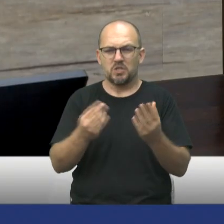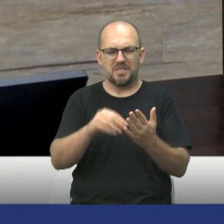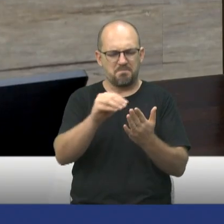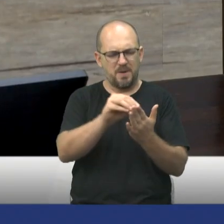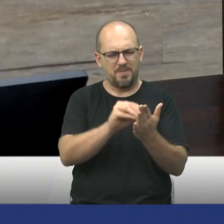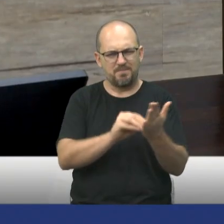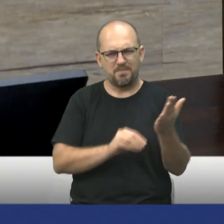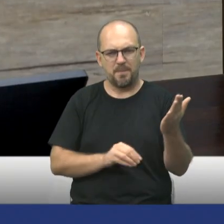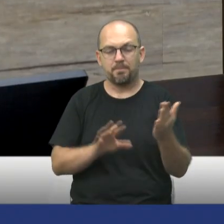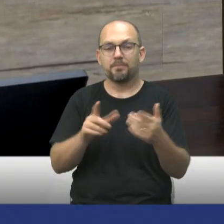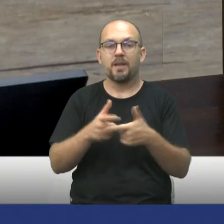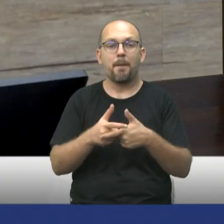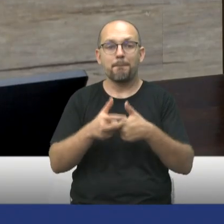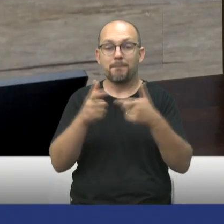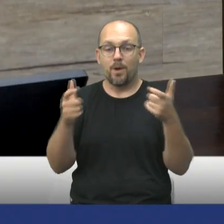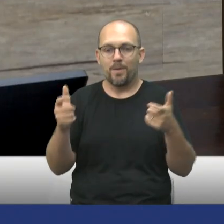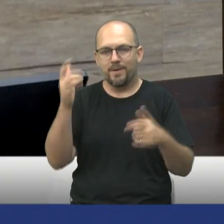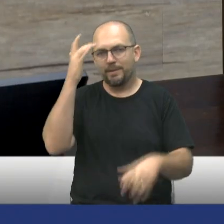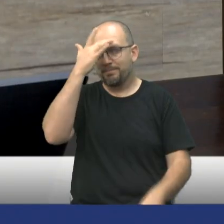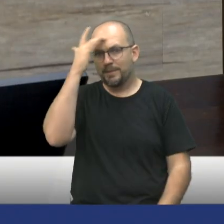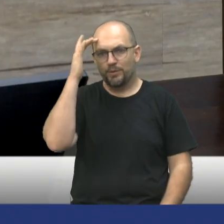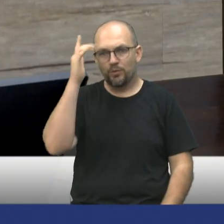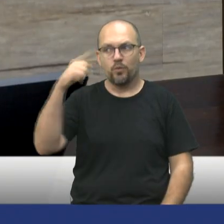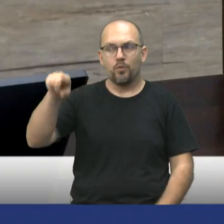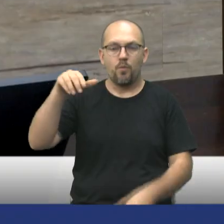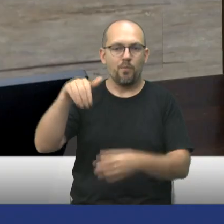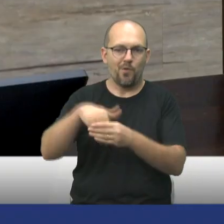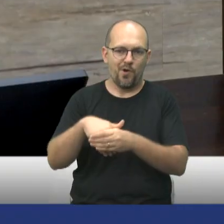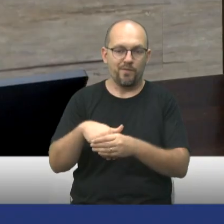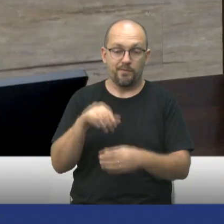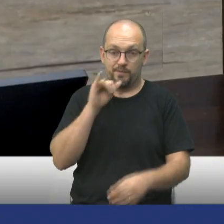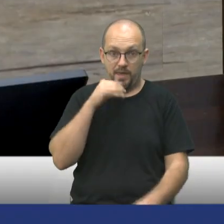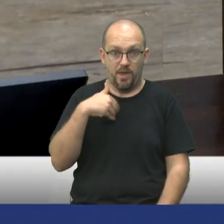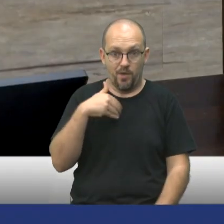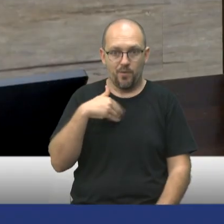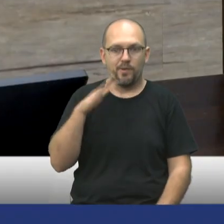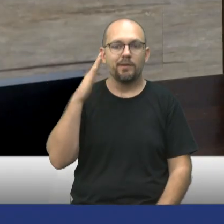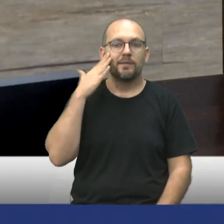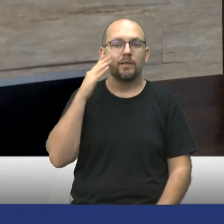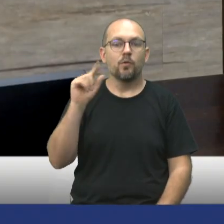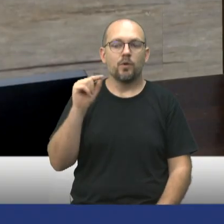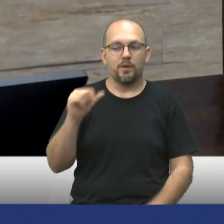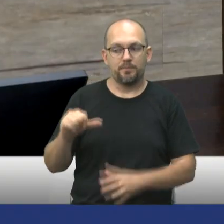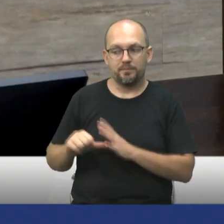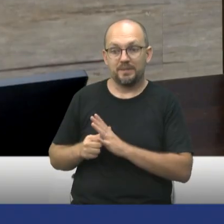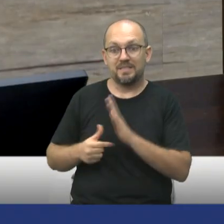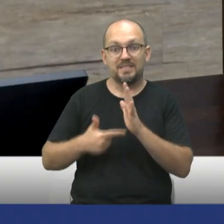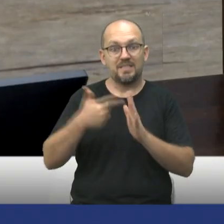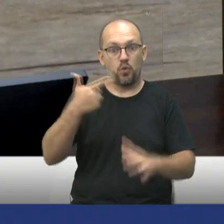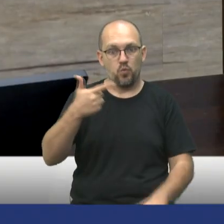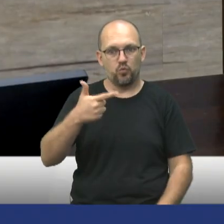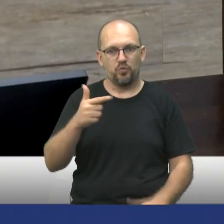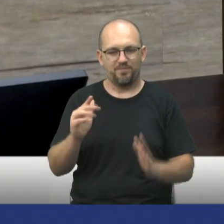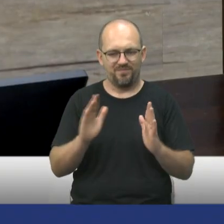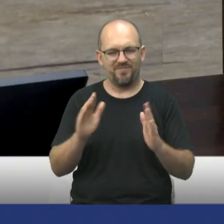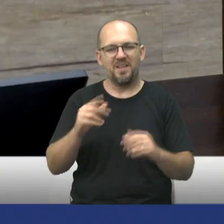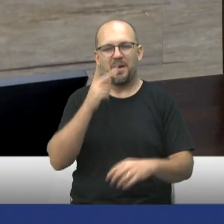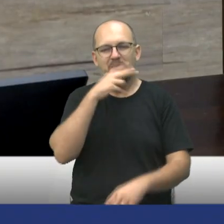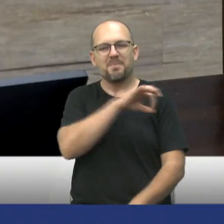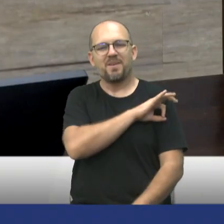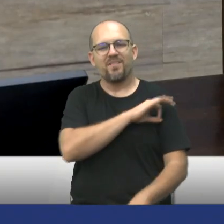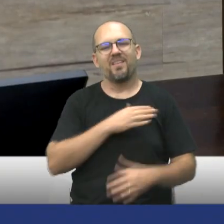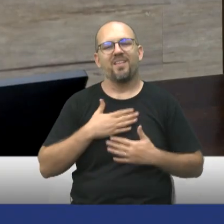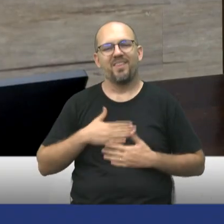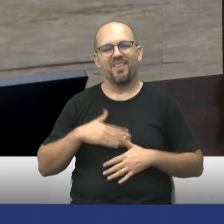A maioria, né, das pessoas, dos eleitores, vou falar aqui por mim, entende que o segundo mandato, o prefeito se acomoda, fica